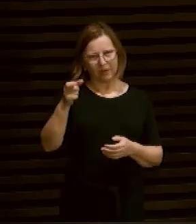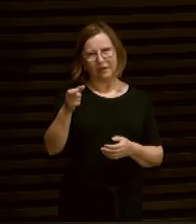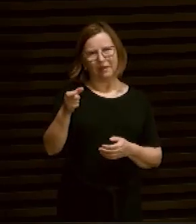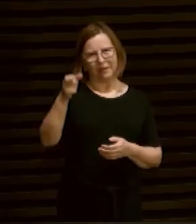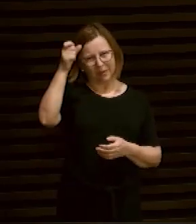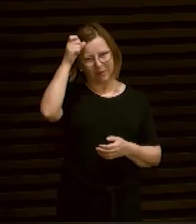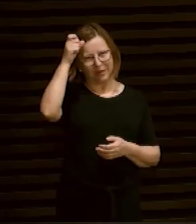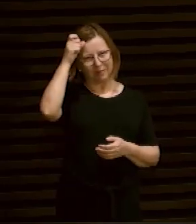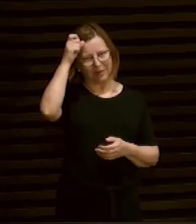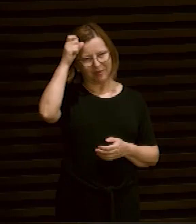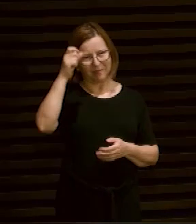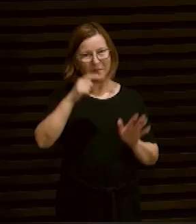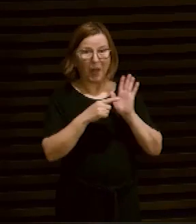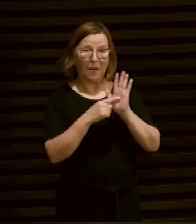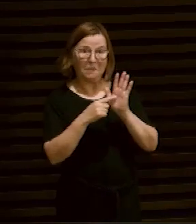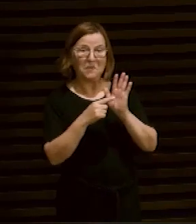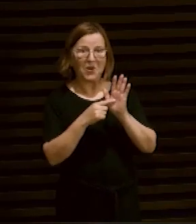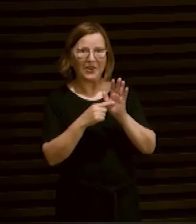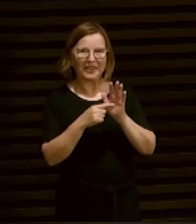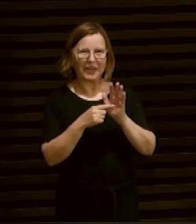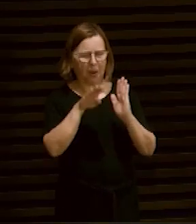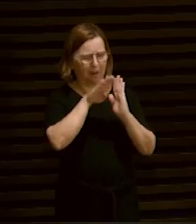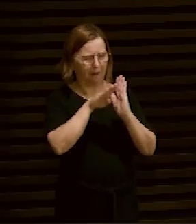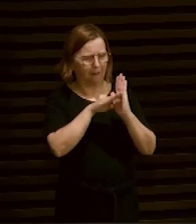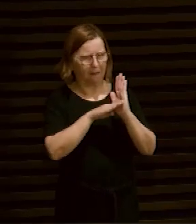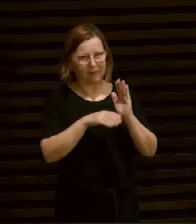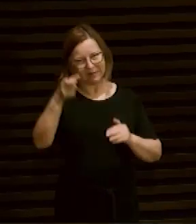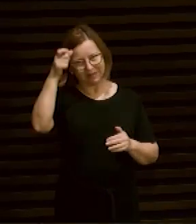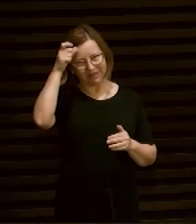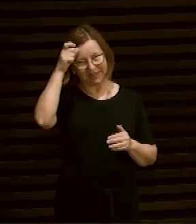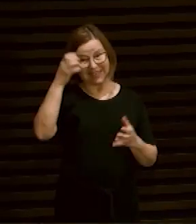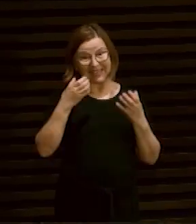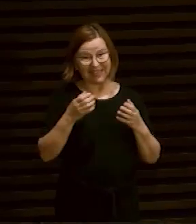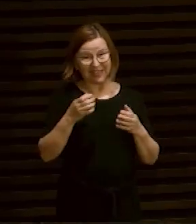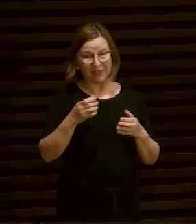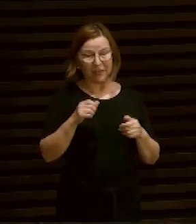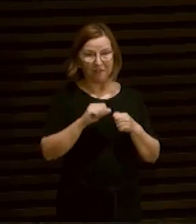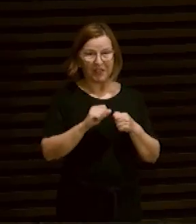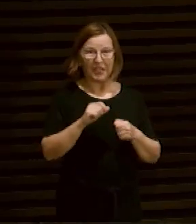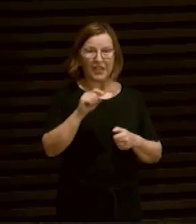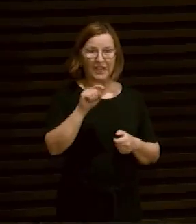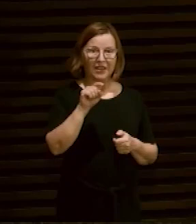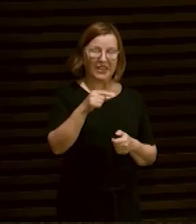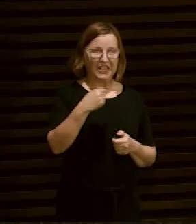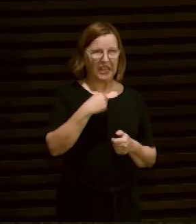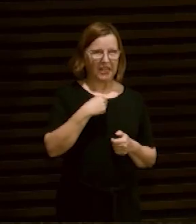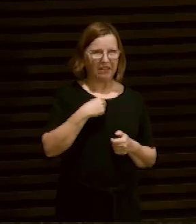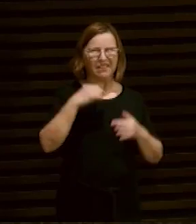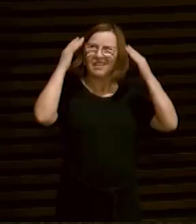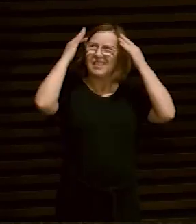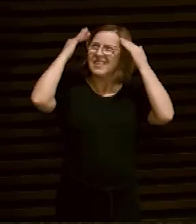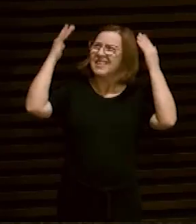trama do maligno querendo fazer você e eu ficarmos... Hoje o Felipe foi muito precioso